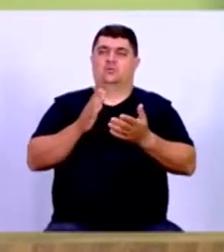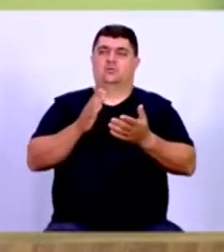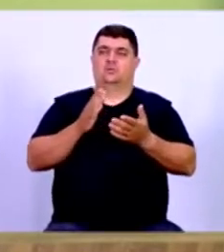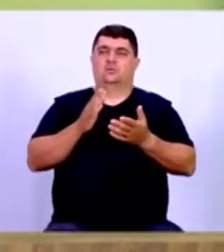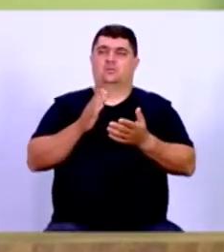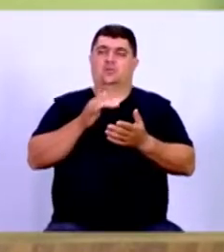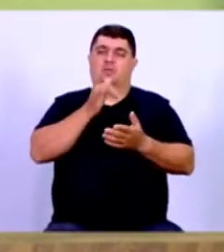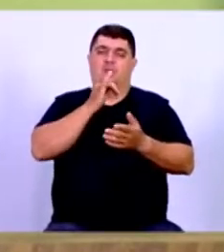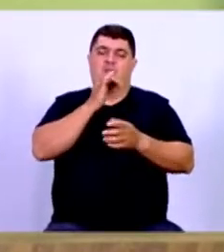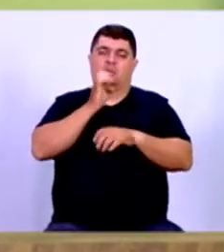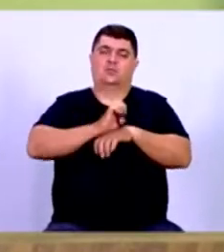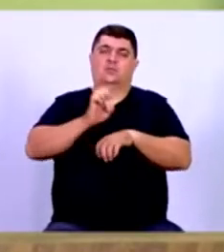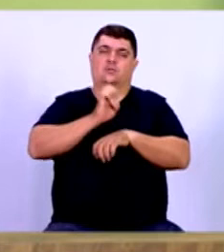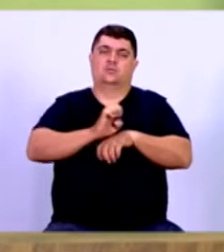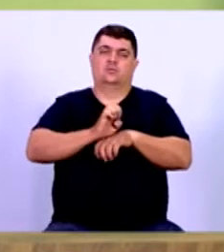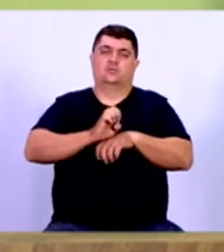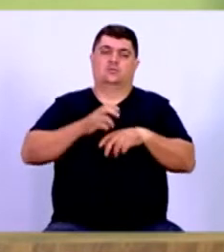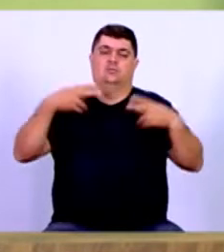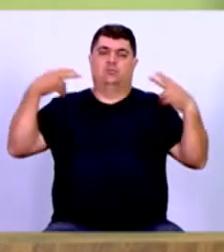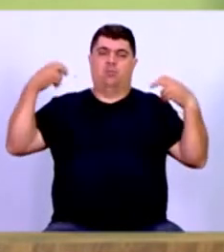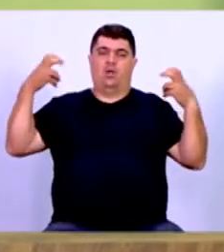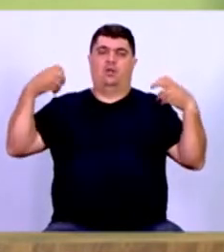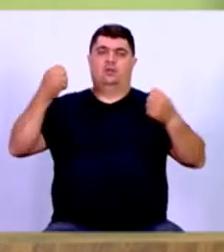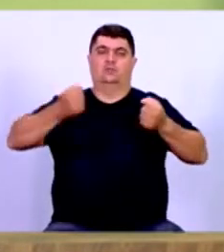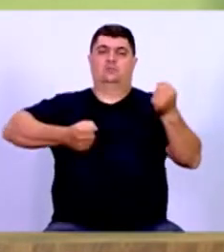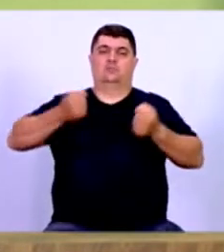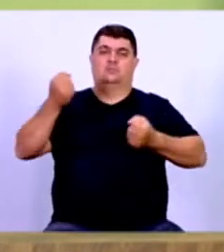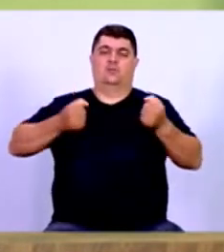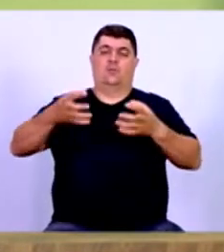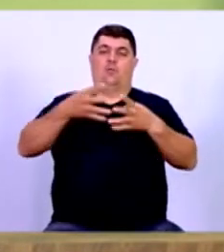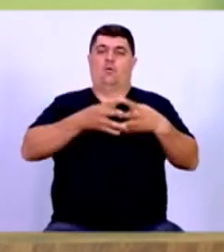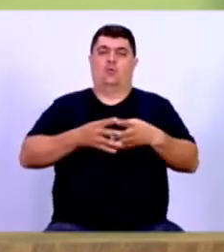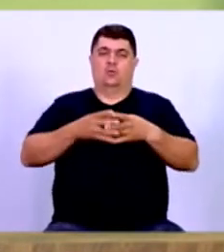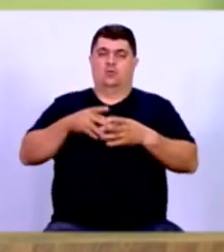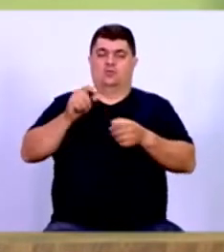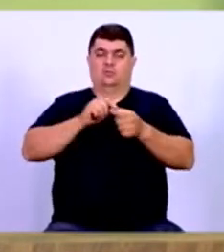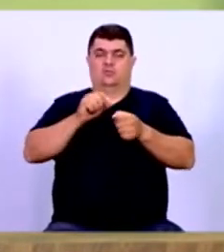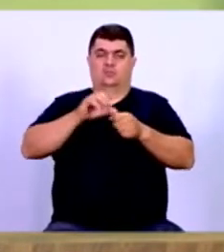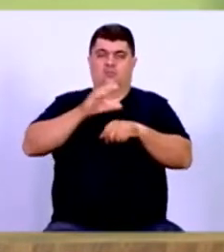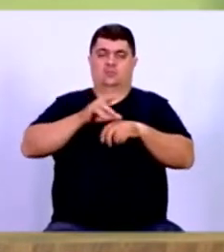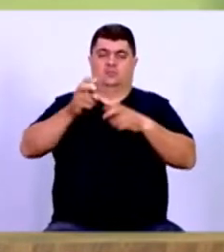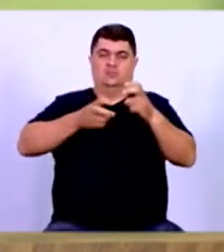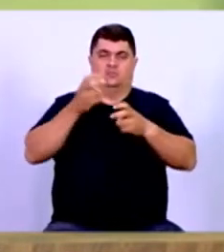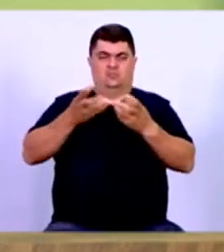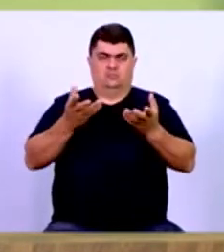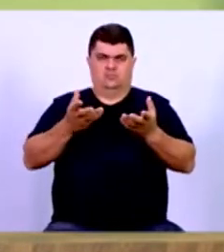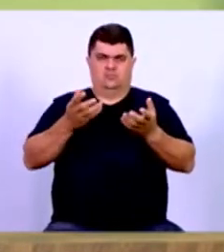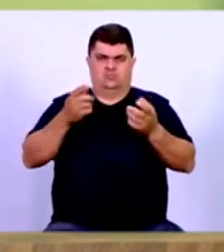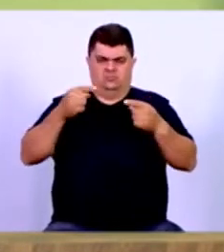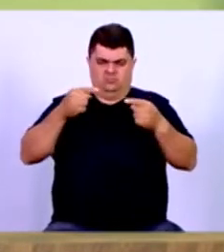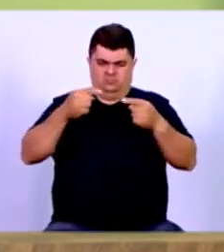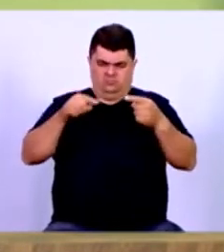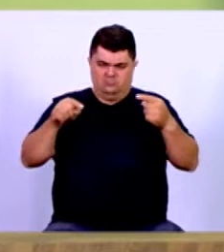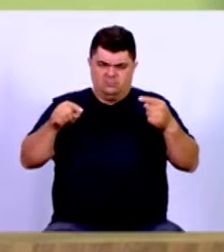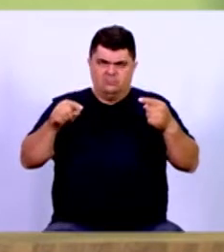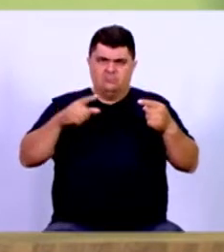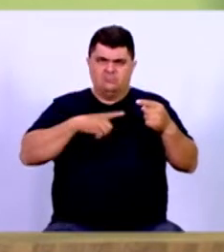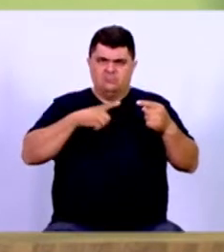para estagiário e motorista, ser motorista de caminhão. Você faz um curso em informática para a internet. Tem correlação com a